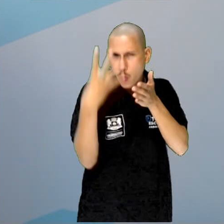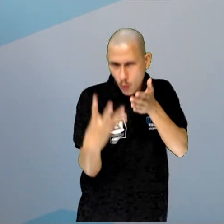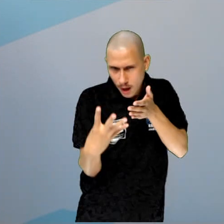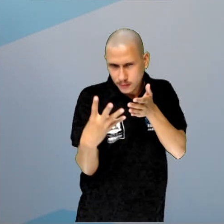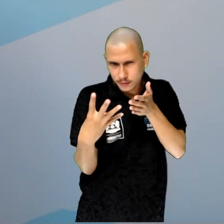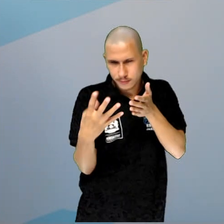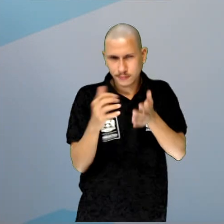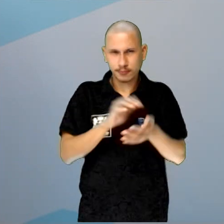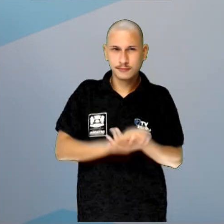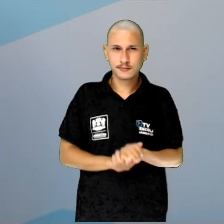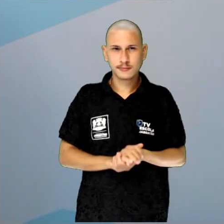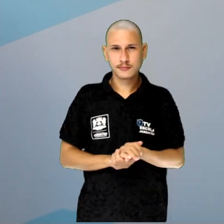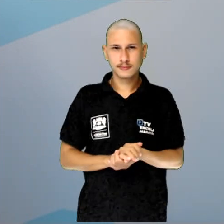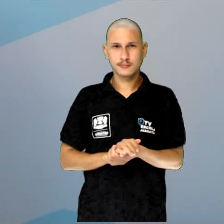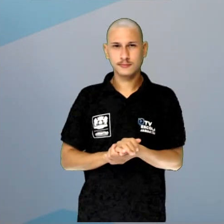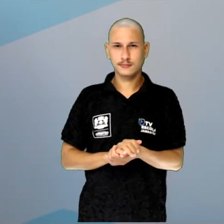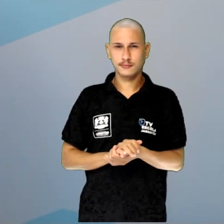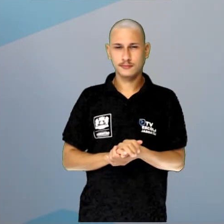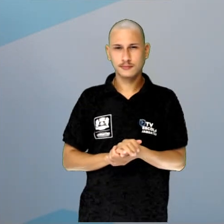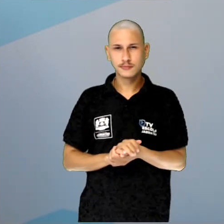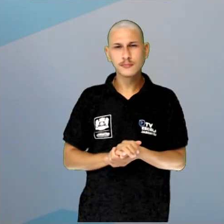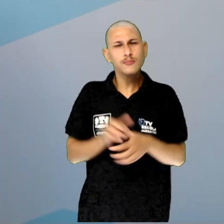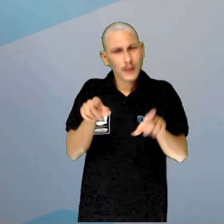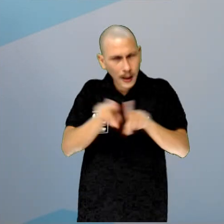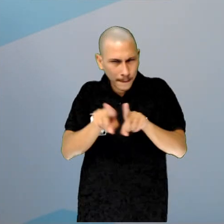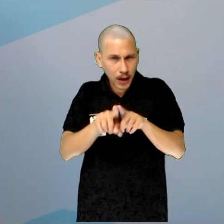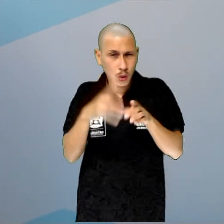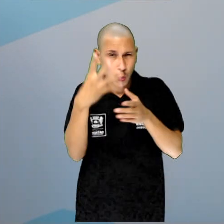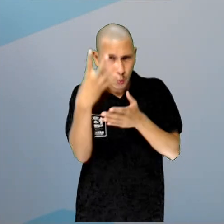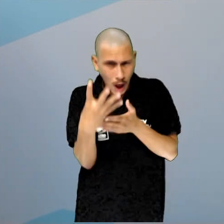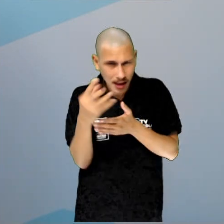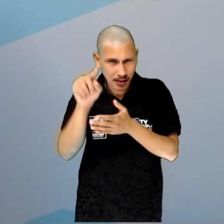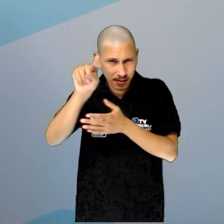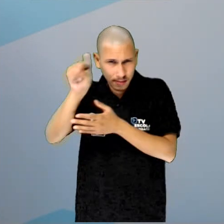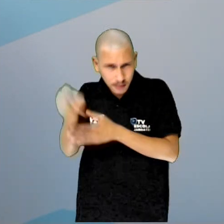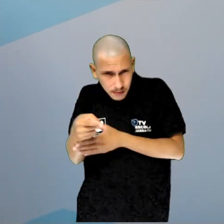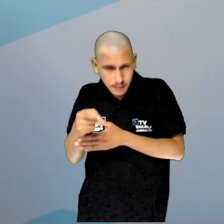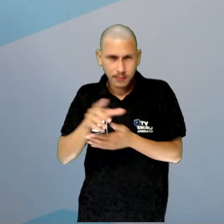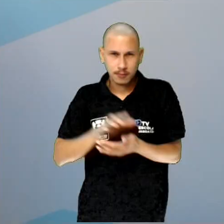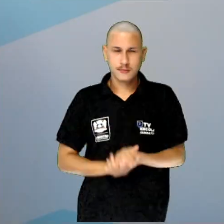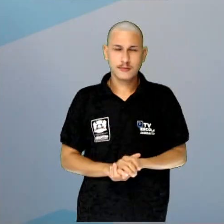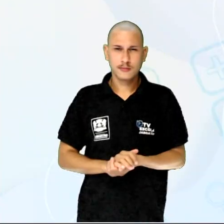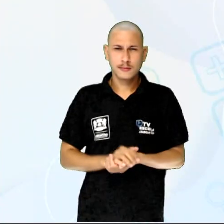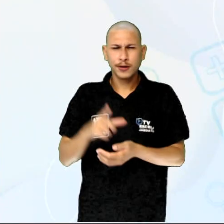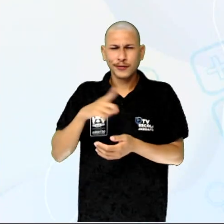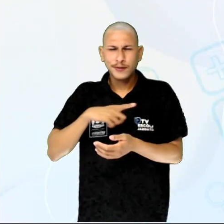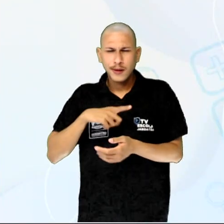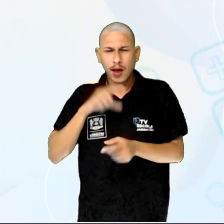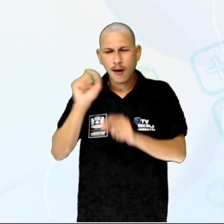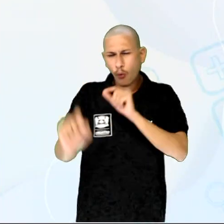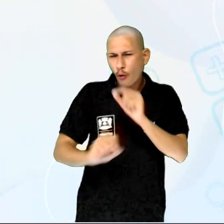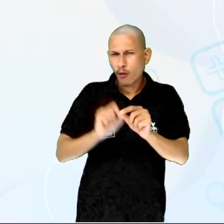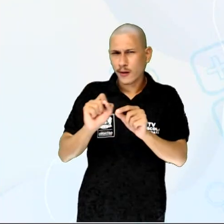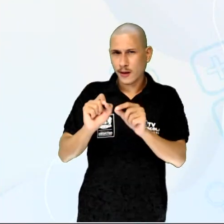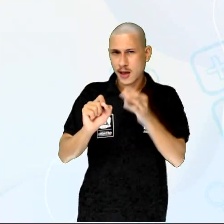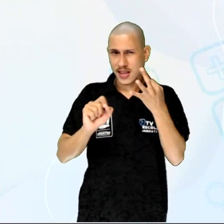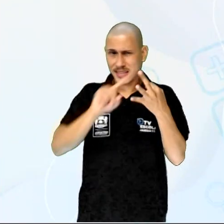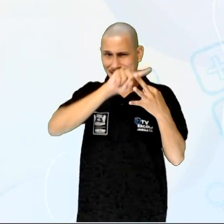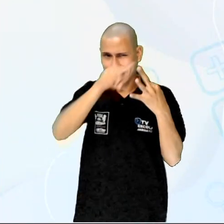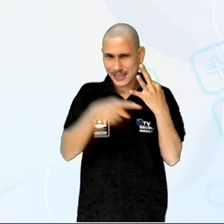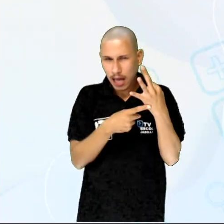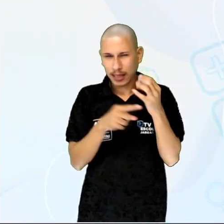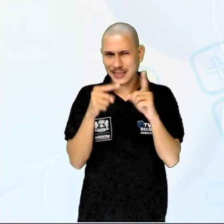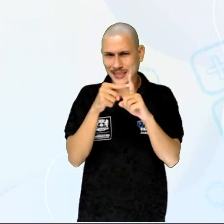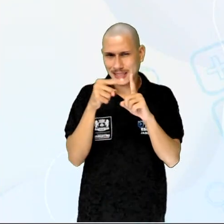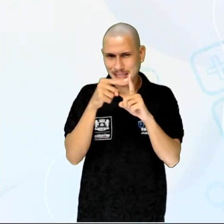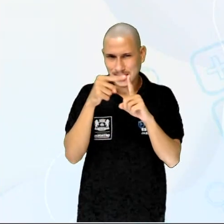são figuras que possuem 4 lados e 4 ângulos. E a gente vai ter basicamente 3 tipos de